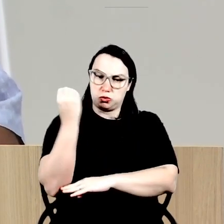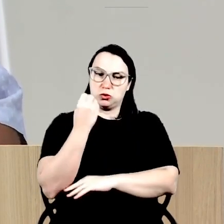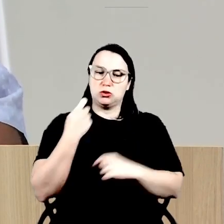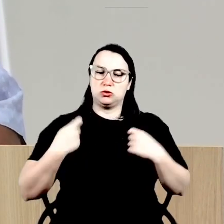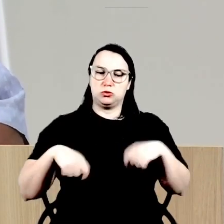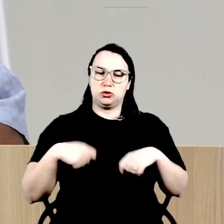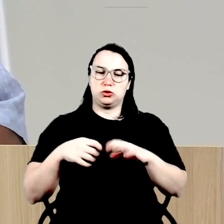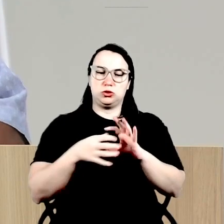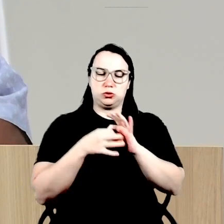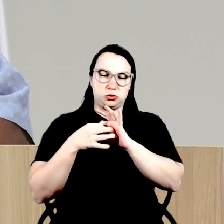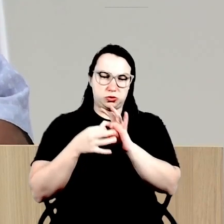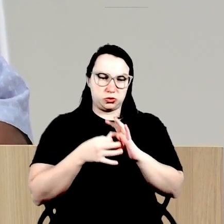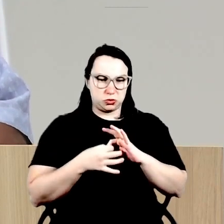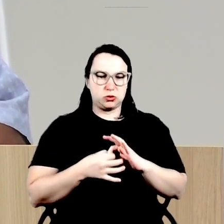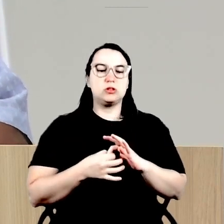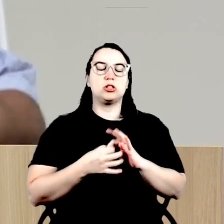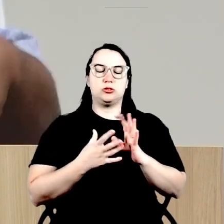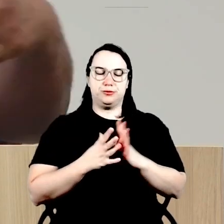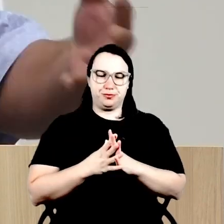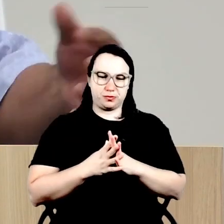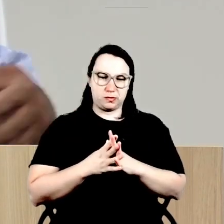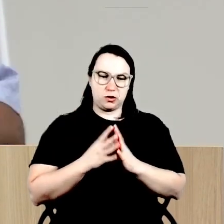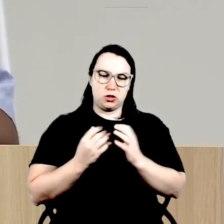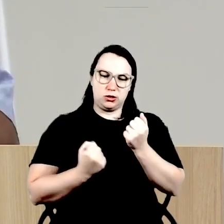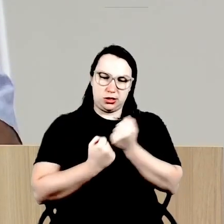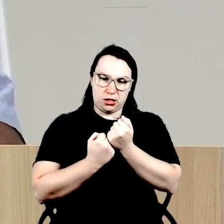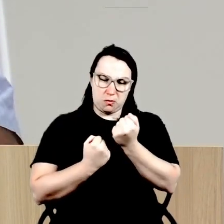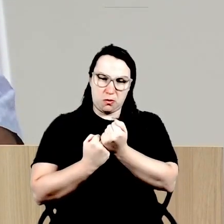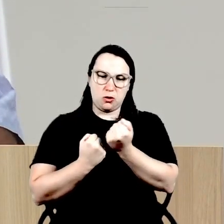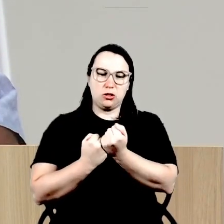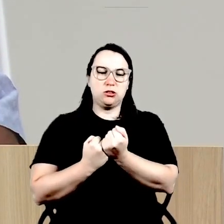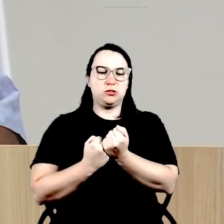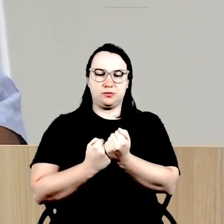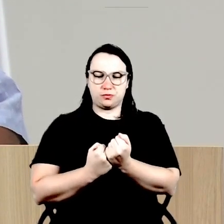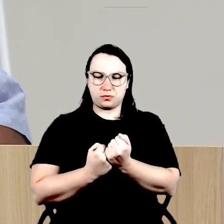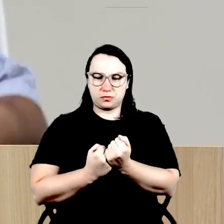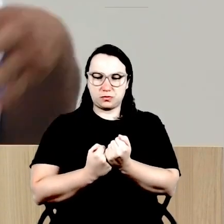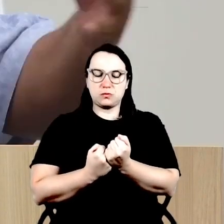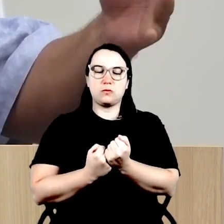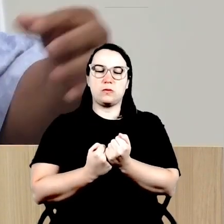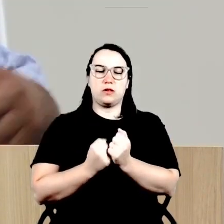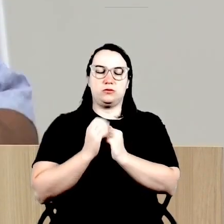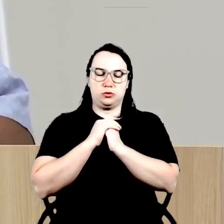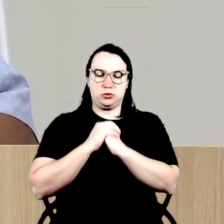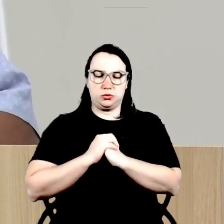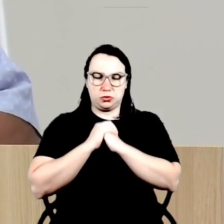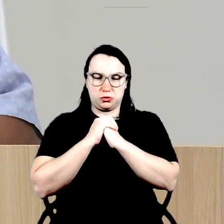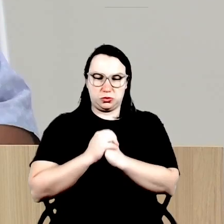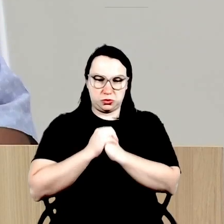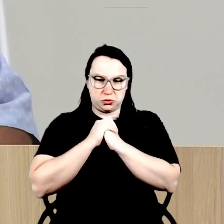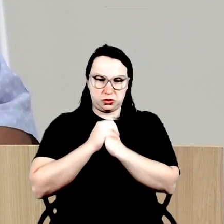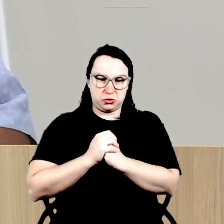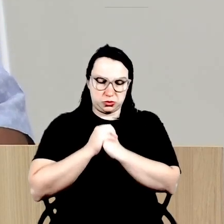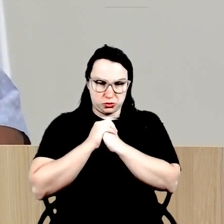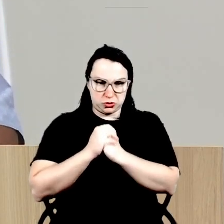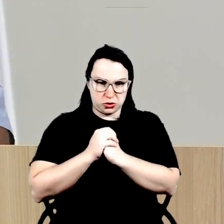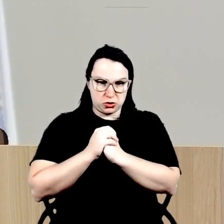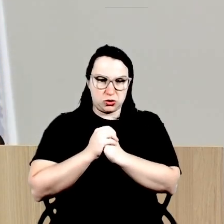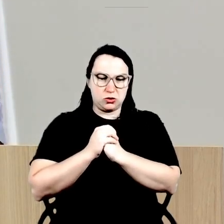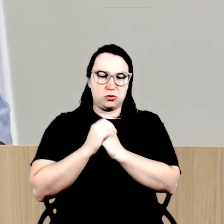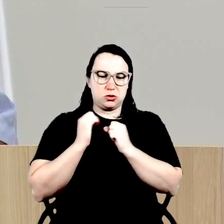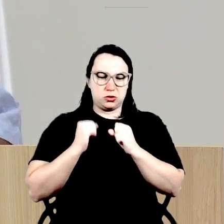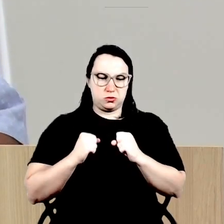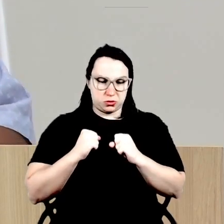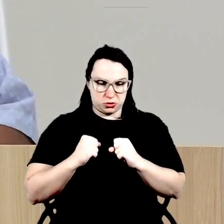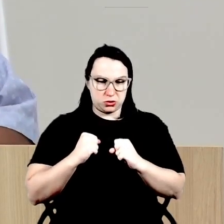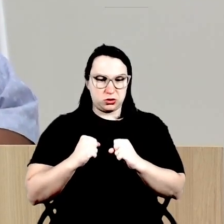munidos levando o nosso apoio botando nosso Rio Grande do Sul nas nossas orações para que possam reconstruir aquilo porque todos